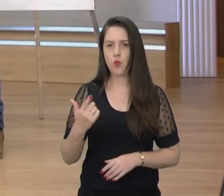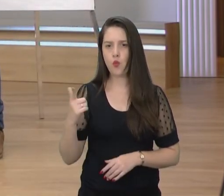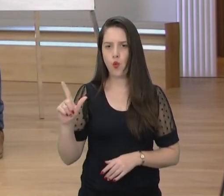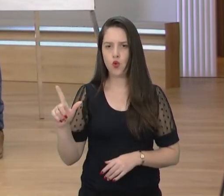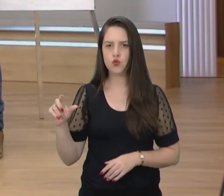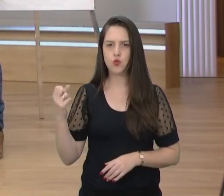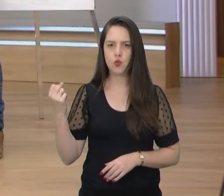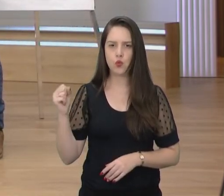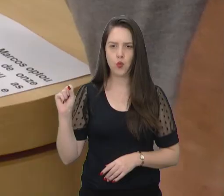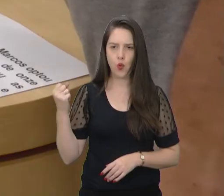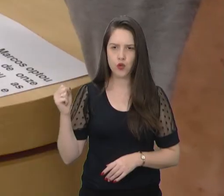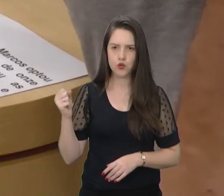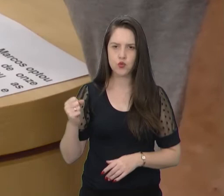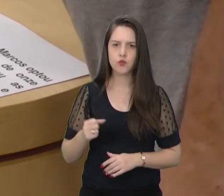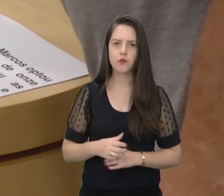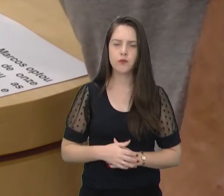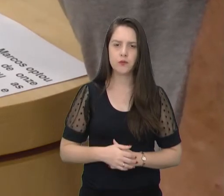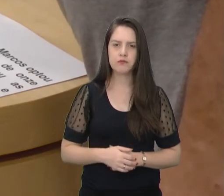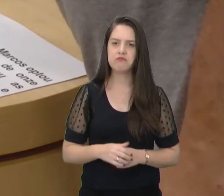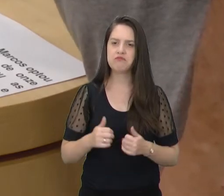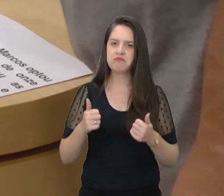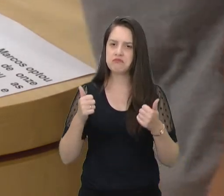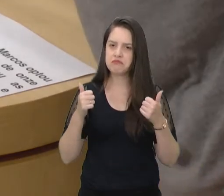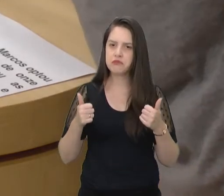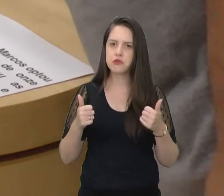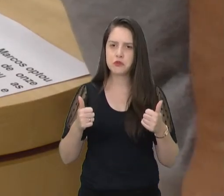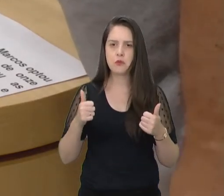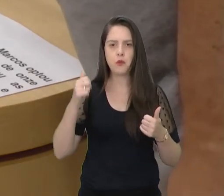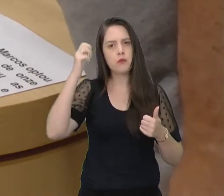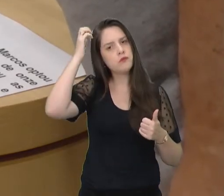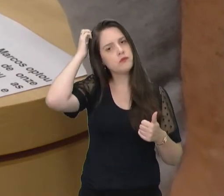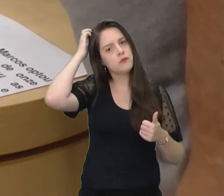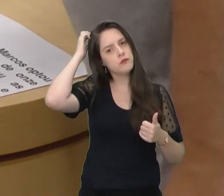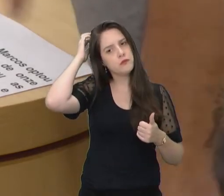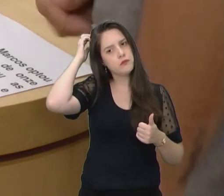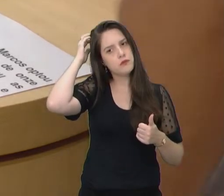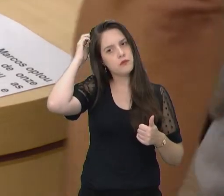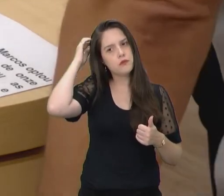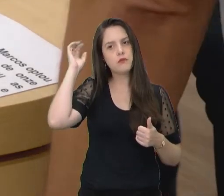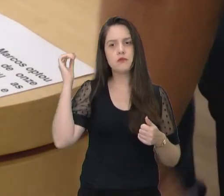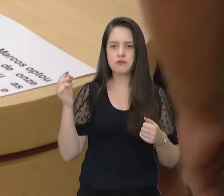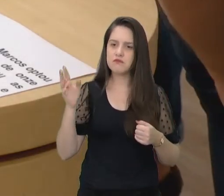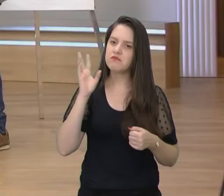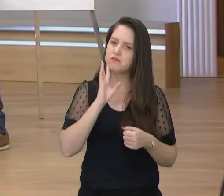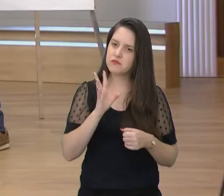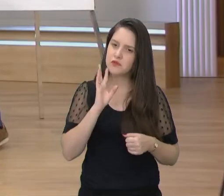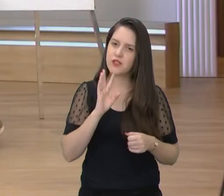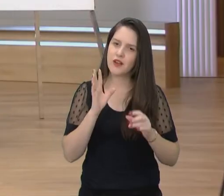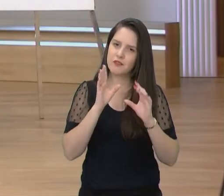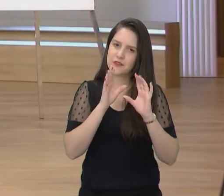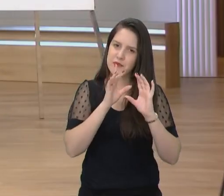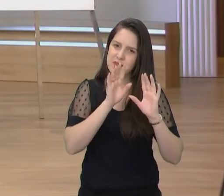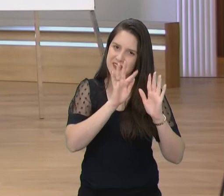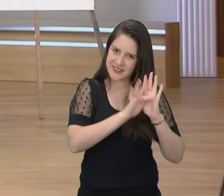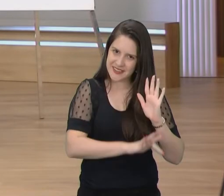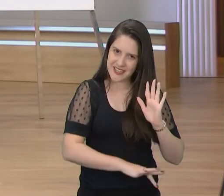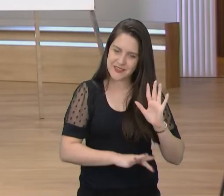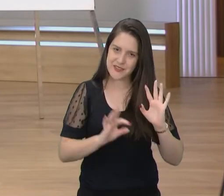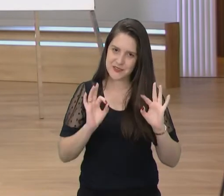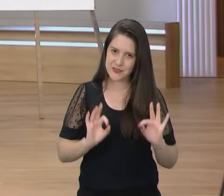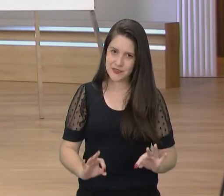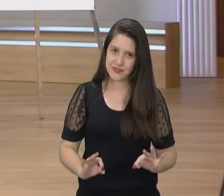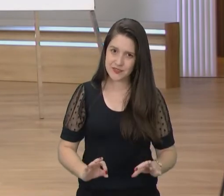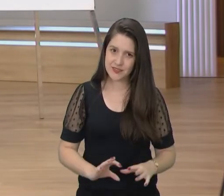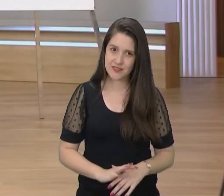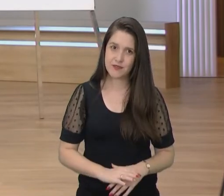o 8. Muito bom. E a gente ficou com um tempo legal até pra gente ler o texto todo agora. Vamos lá, vamos ver